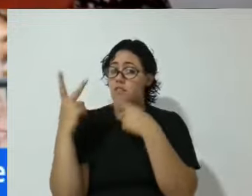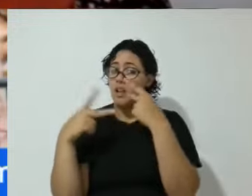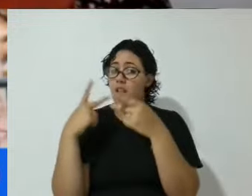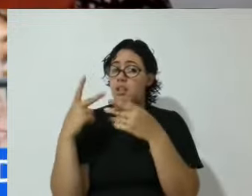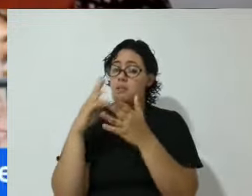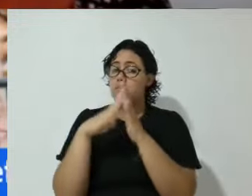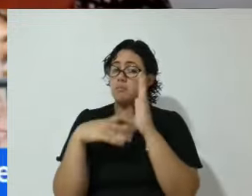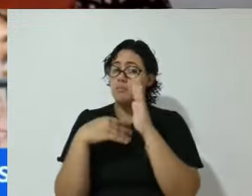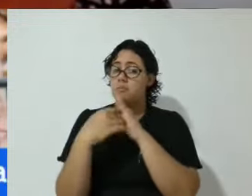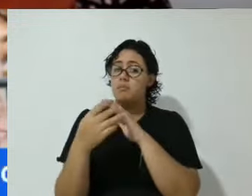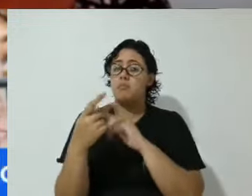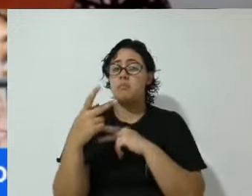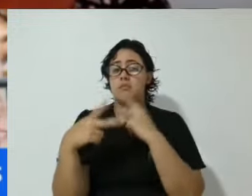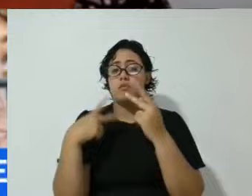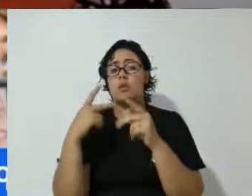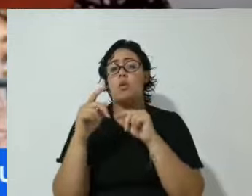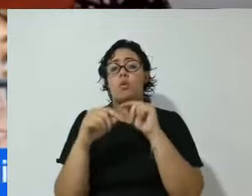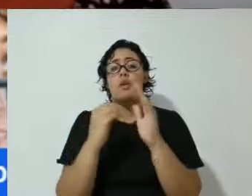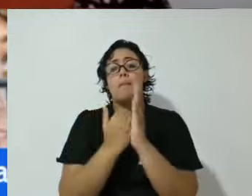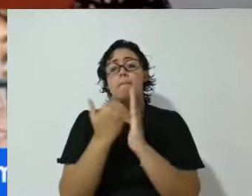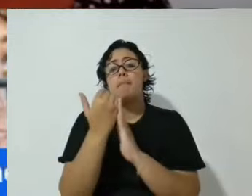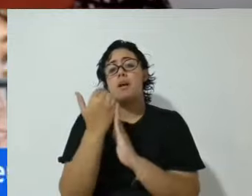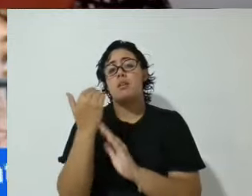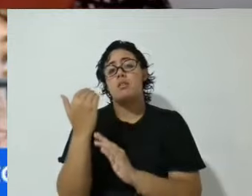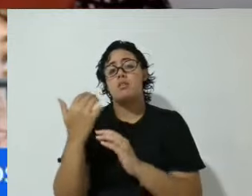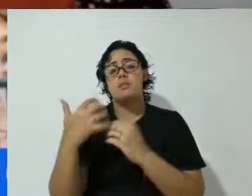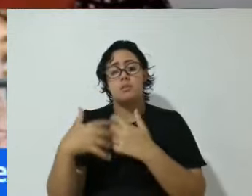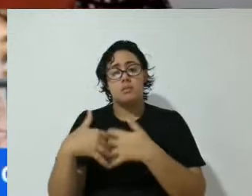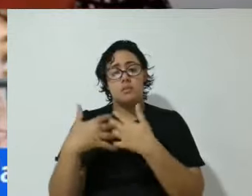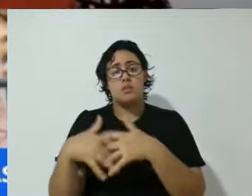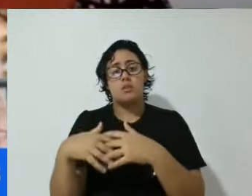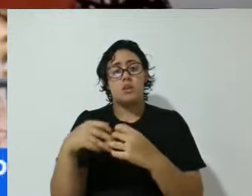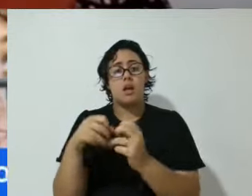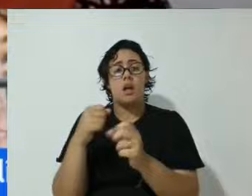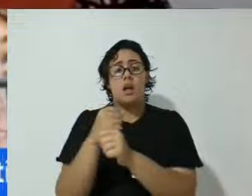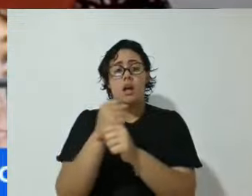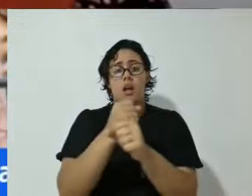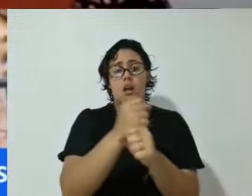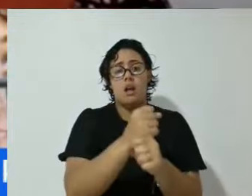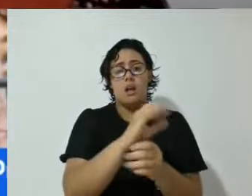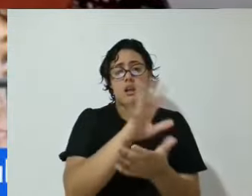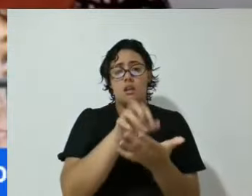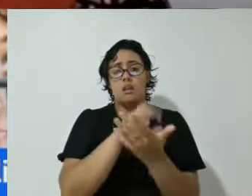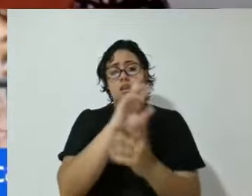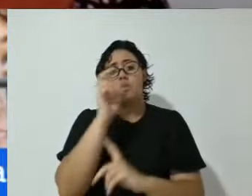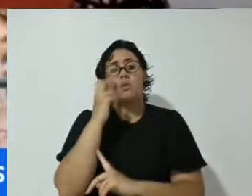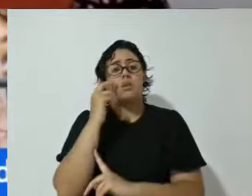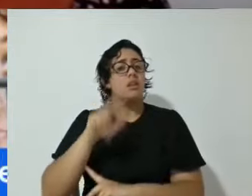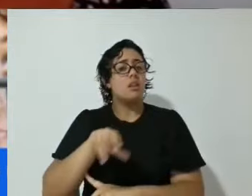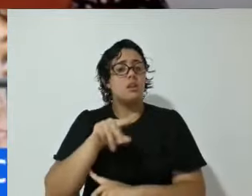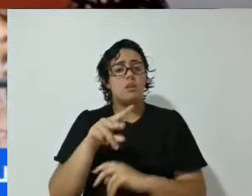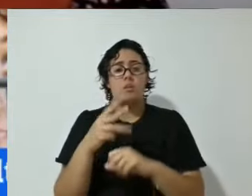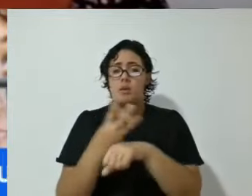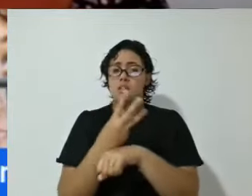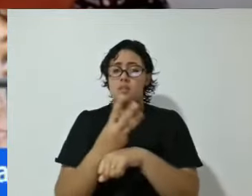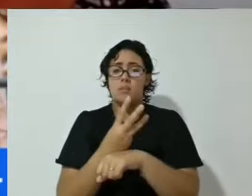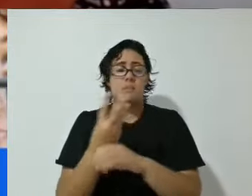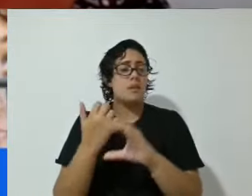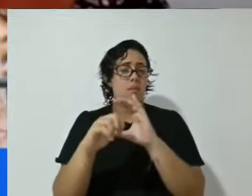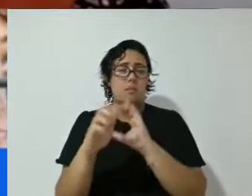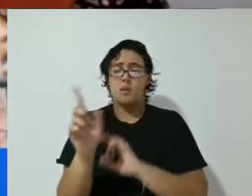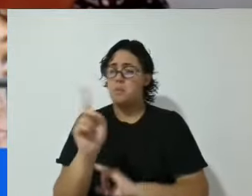E o que mais funcionou em todos esses anos do Centro Cultural, Grace, não foi WhatsApp, não foi e-mail, não foi